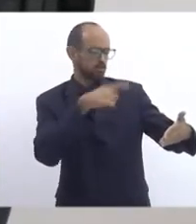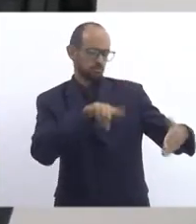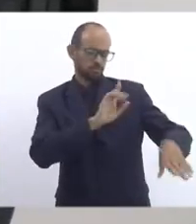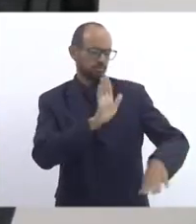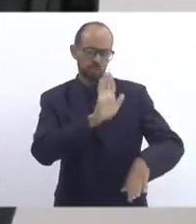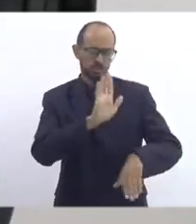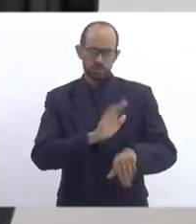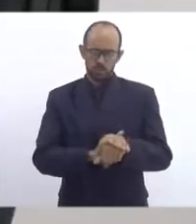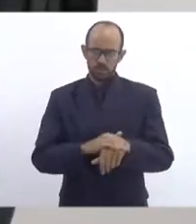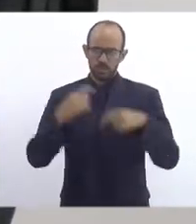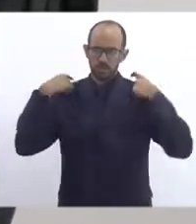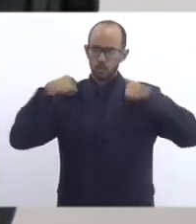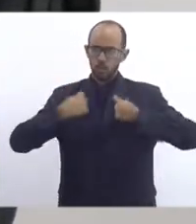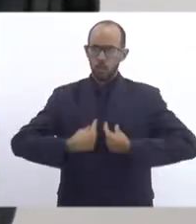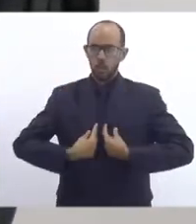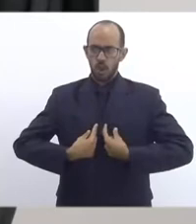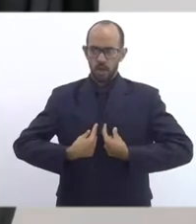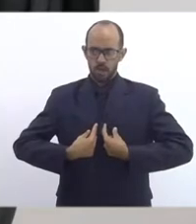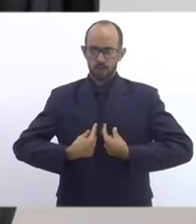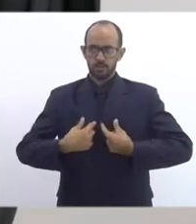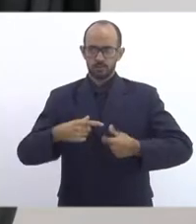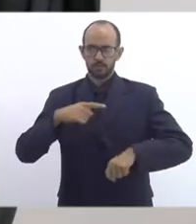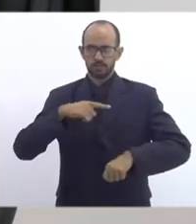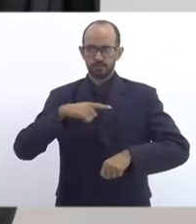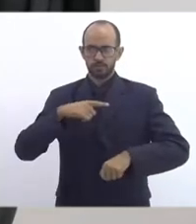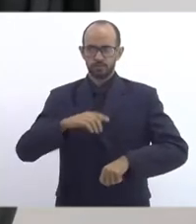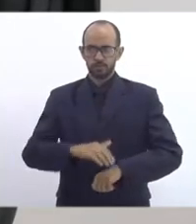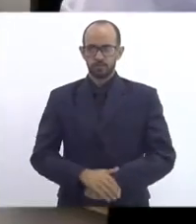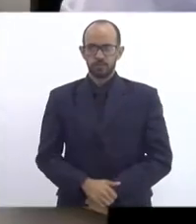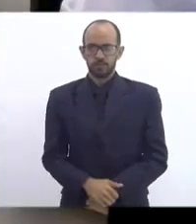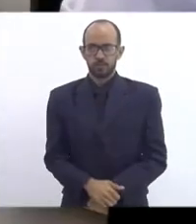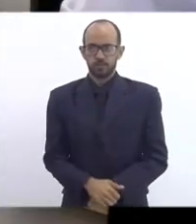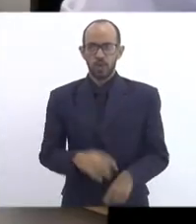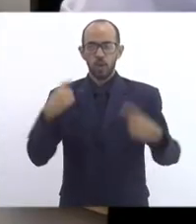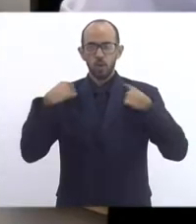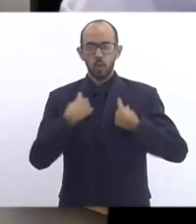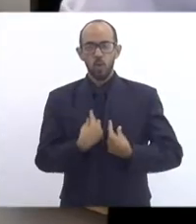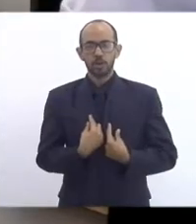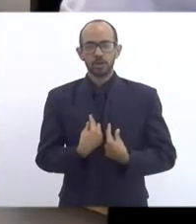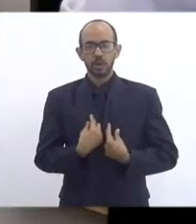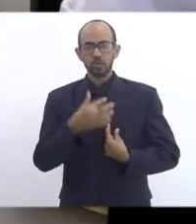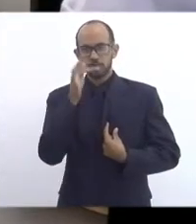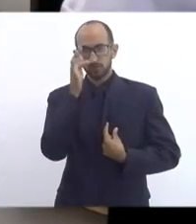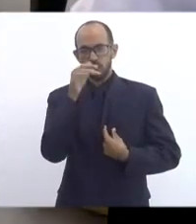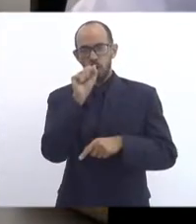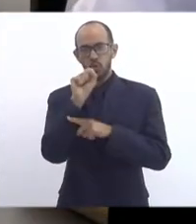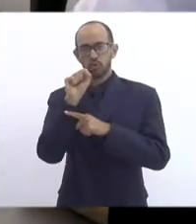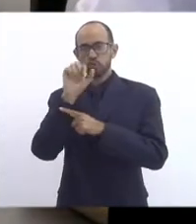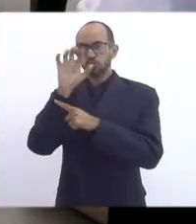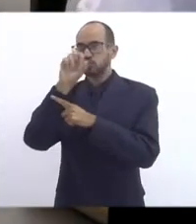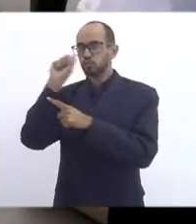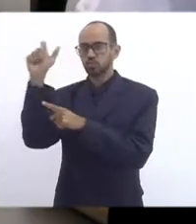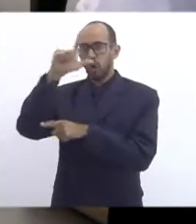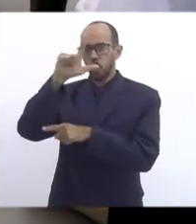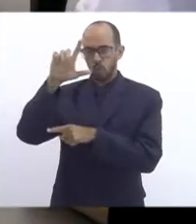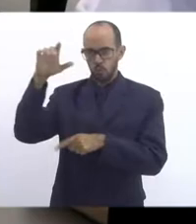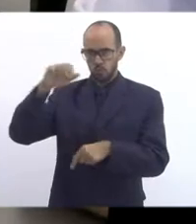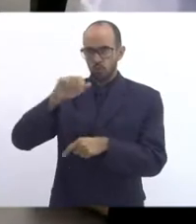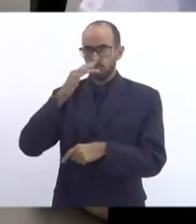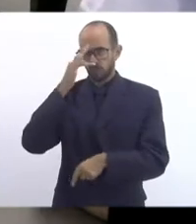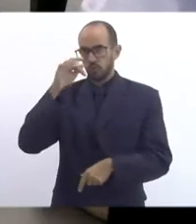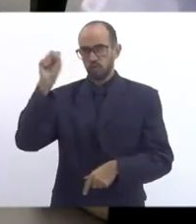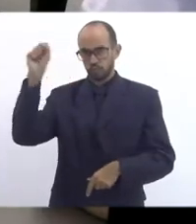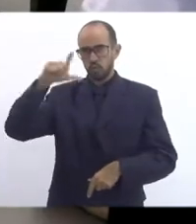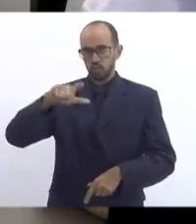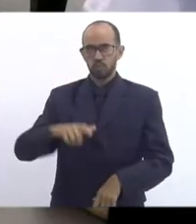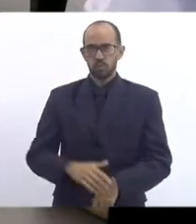o colarzinho, ali, recomendo, abra no Google, dessa na internet. Gostei história, cordão de girassol. É um cordão de girassol. Gostei. É muito bonitinho, está aqui. Ó. Muito olha melhor aqui do na que internet. O